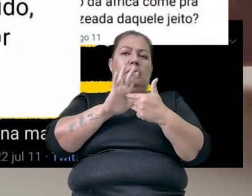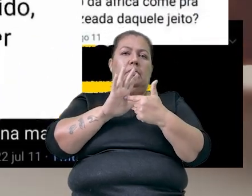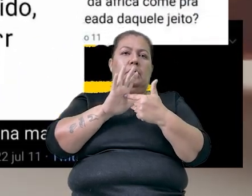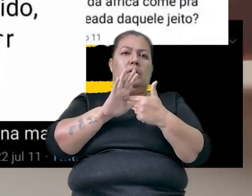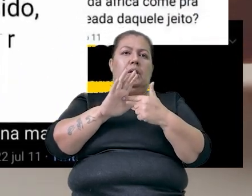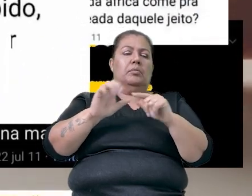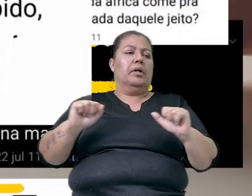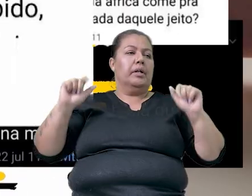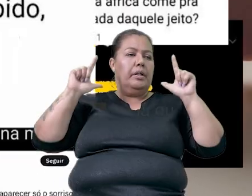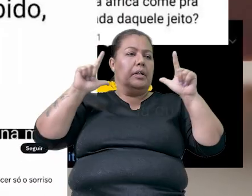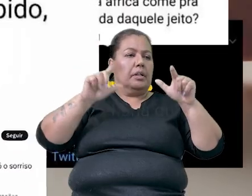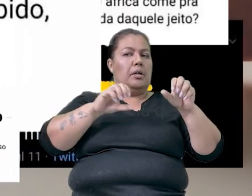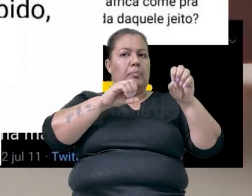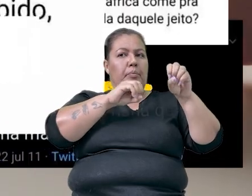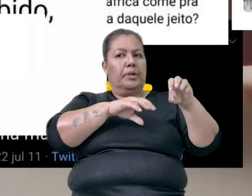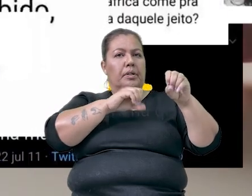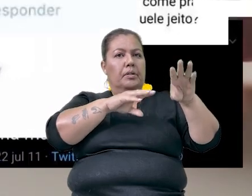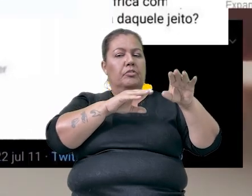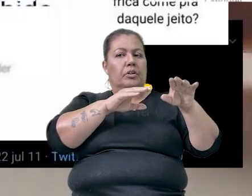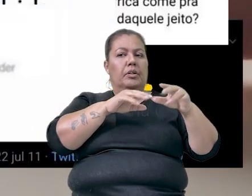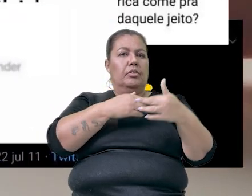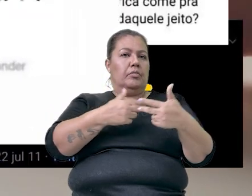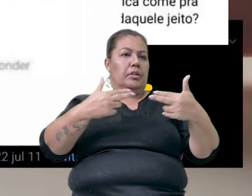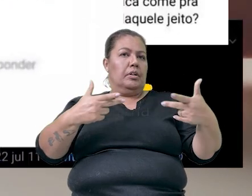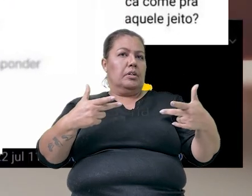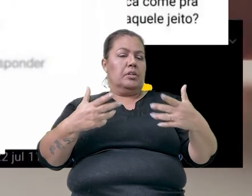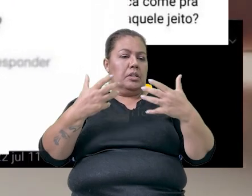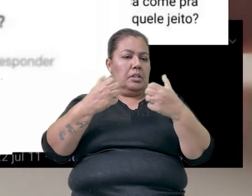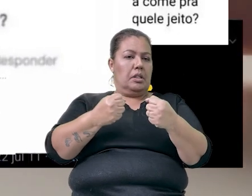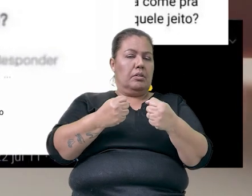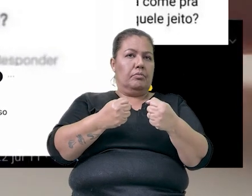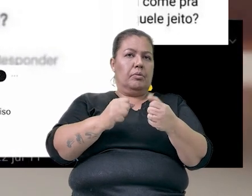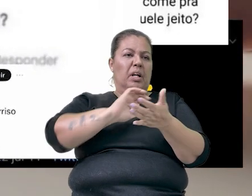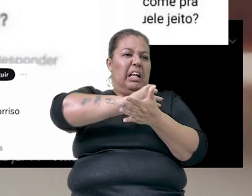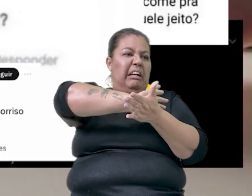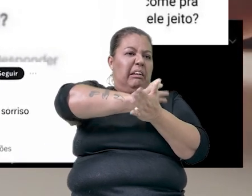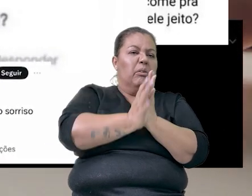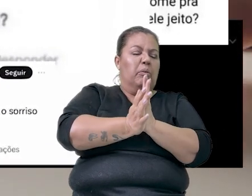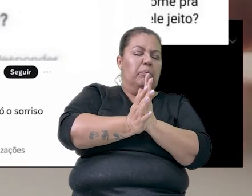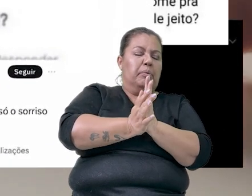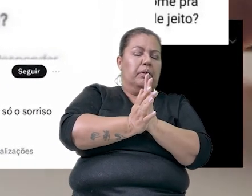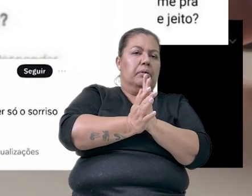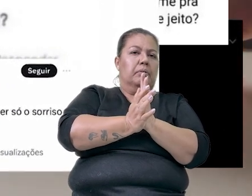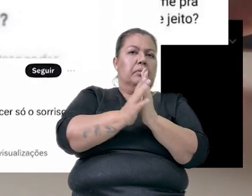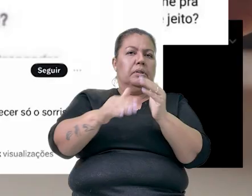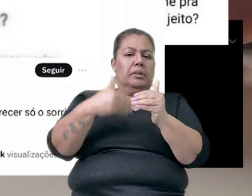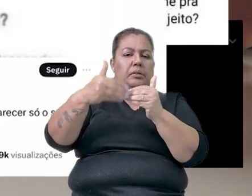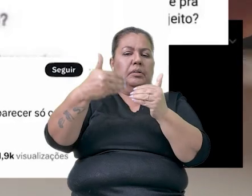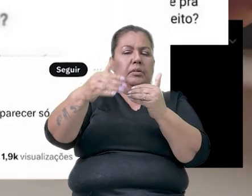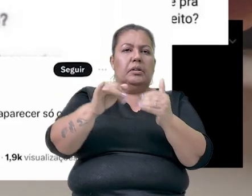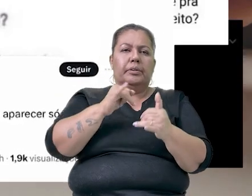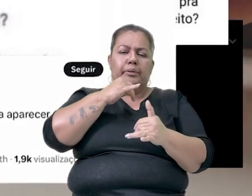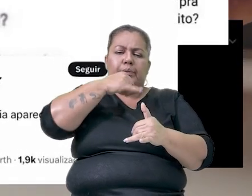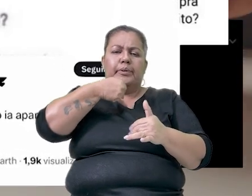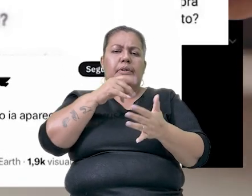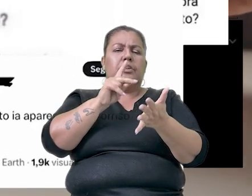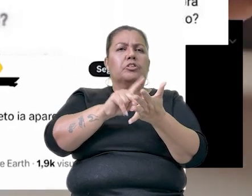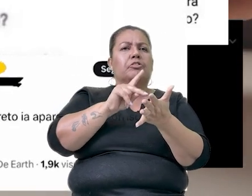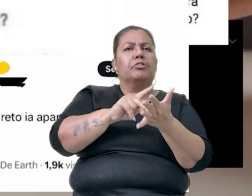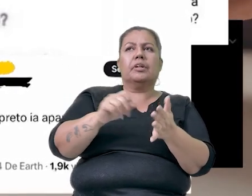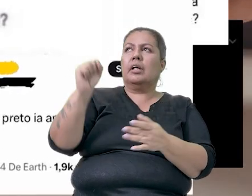campanhas educativas e ações afirmativas, o racismo atravessa o tempo como uma triste realidade